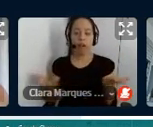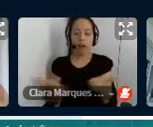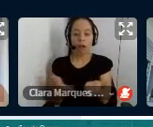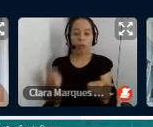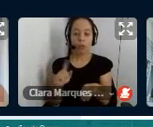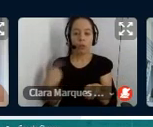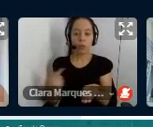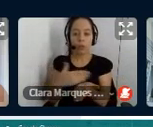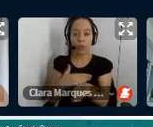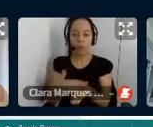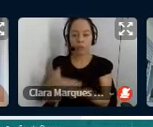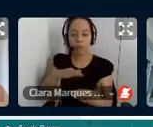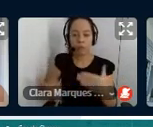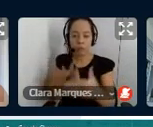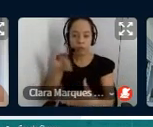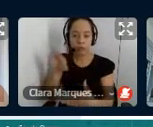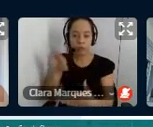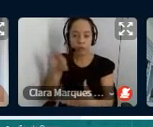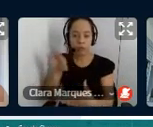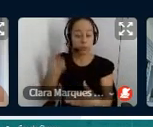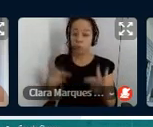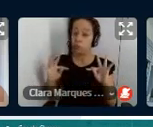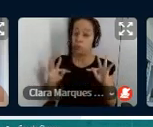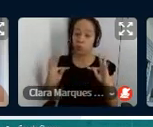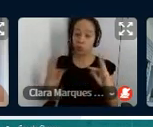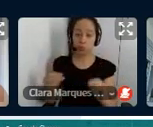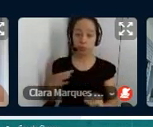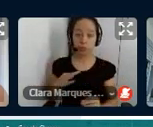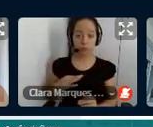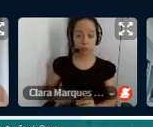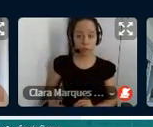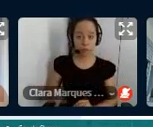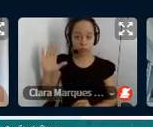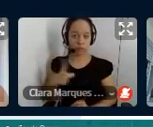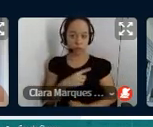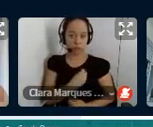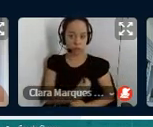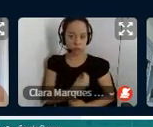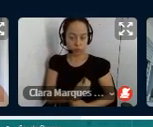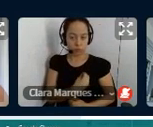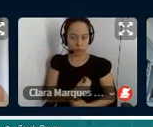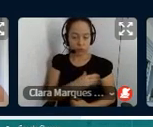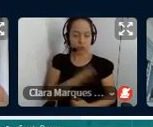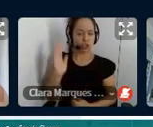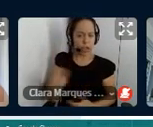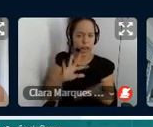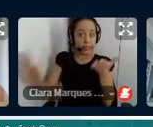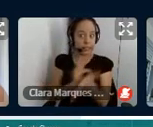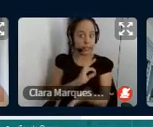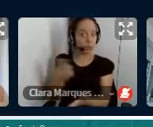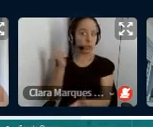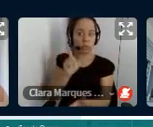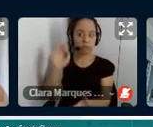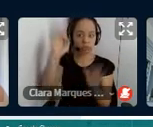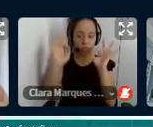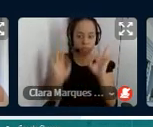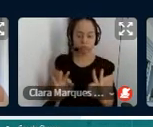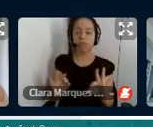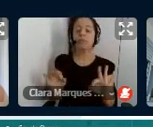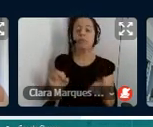estaremos todos os e aí